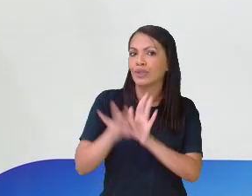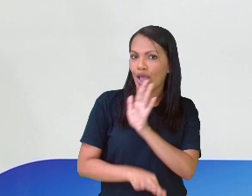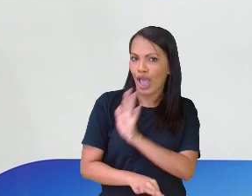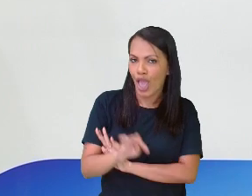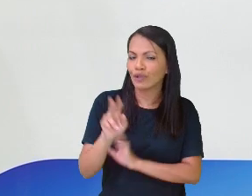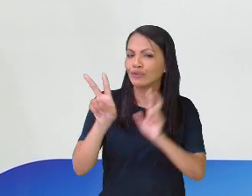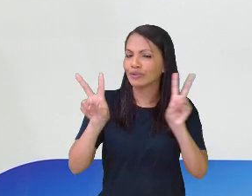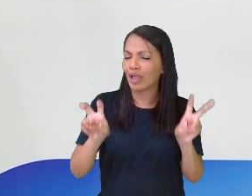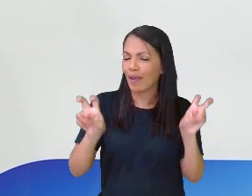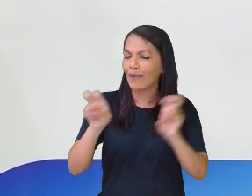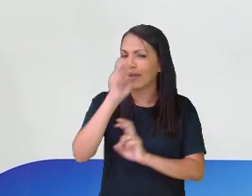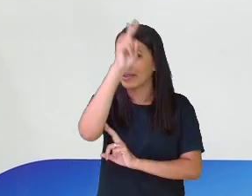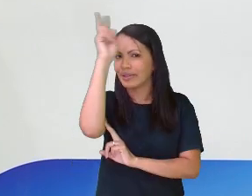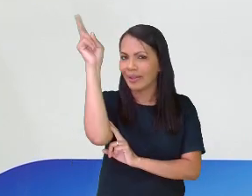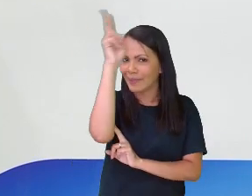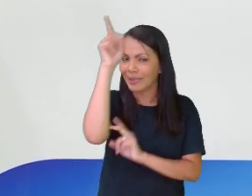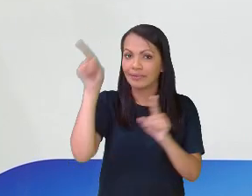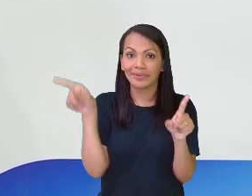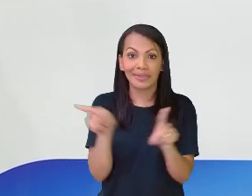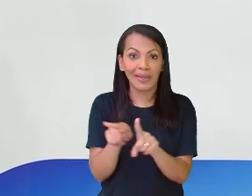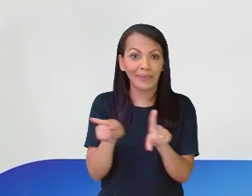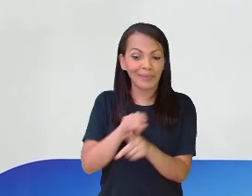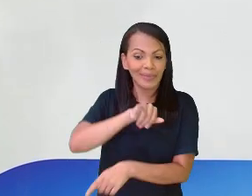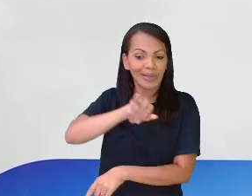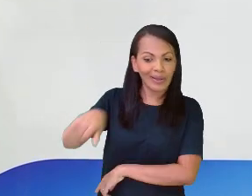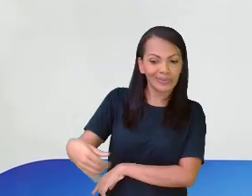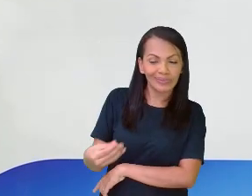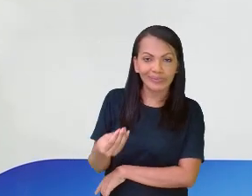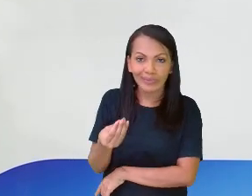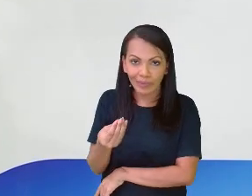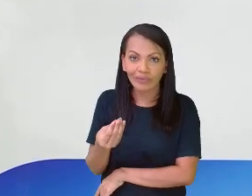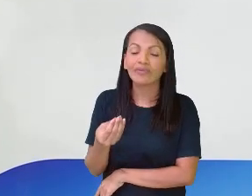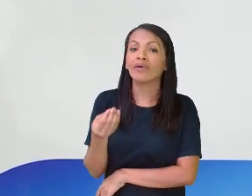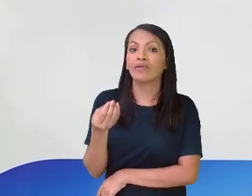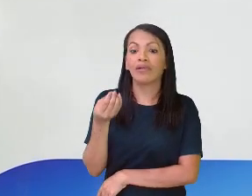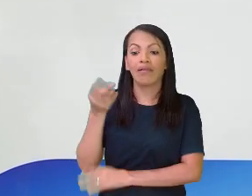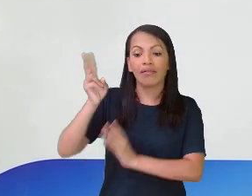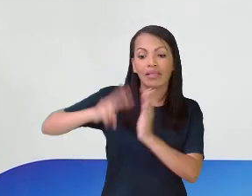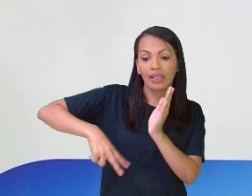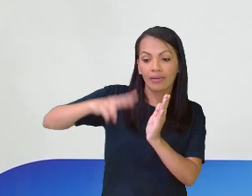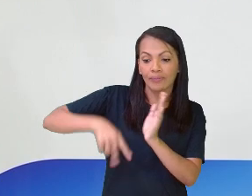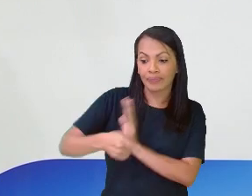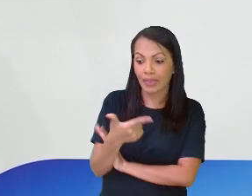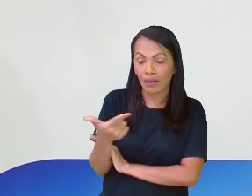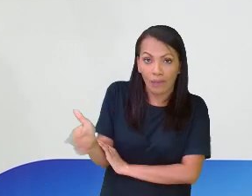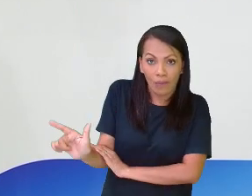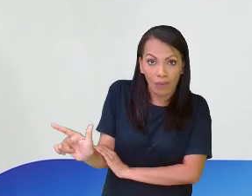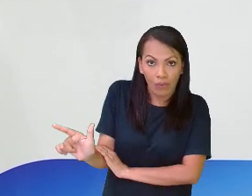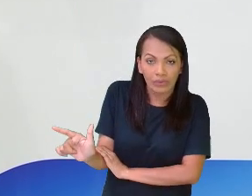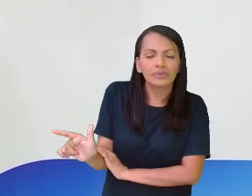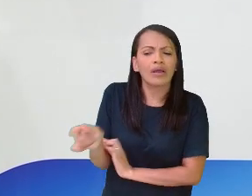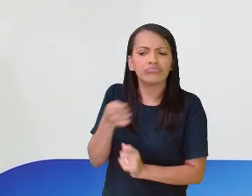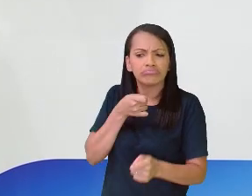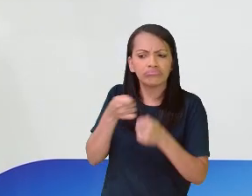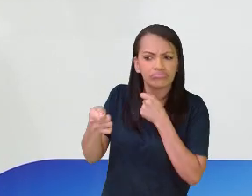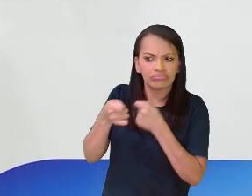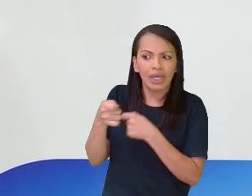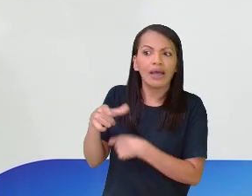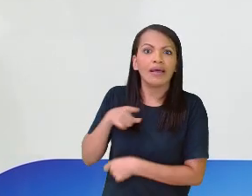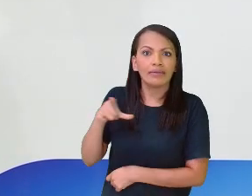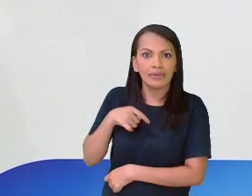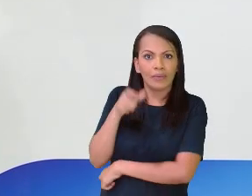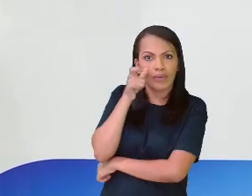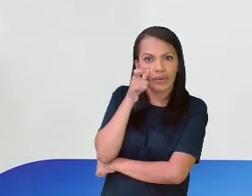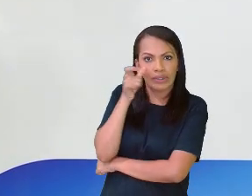e também aproveita para ler outras matérias dessa revista, porque ela está bem interessante, esse número